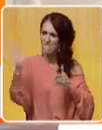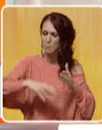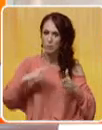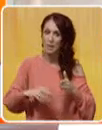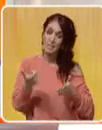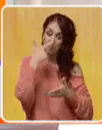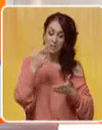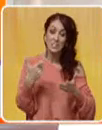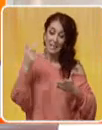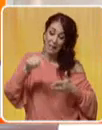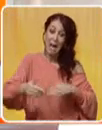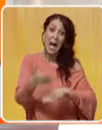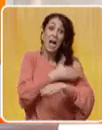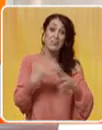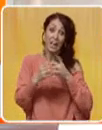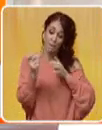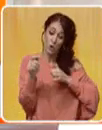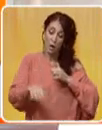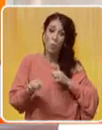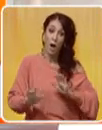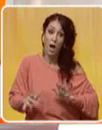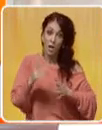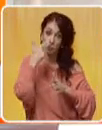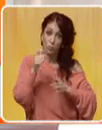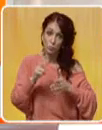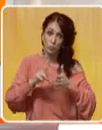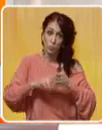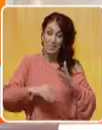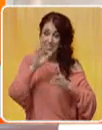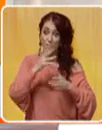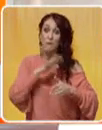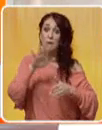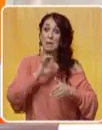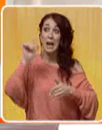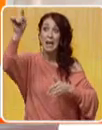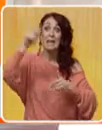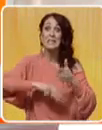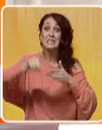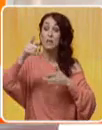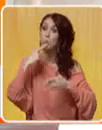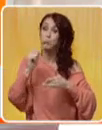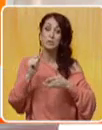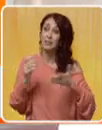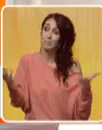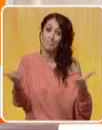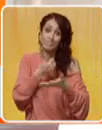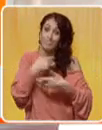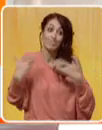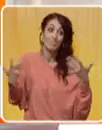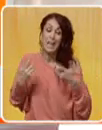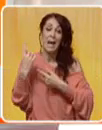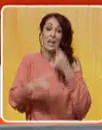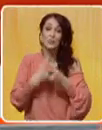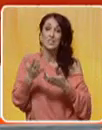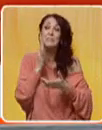que ficaram cá e os que estavam cá antes da guerra ficaram exatamente os que tinham família lá que era o nosso caso não podíamos fazer nada fazíamos Às